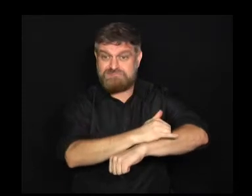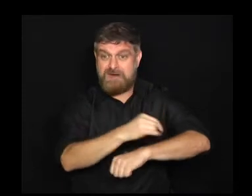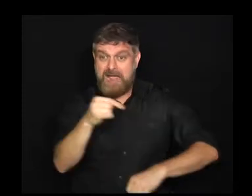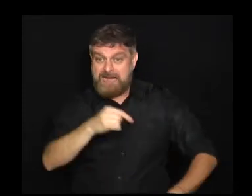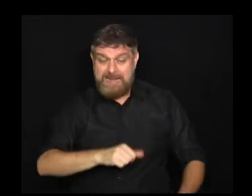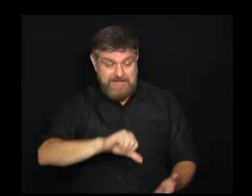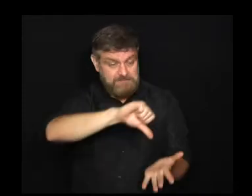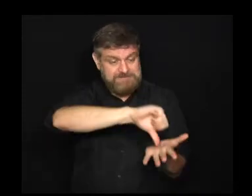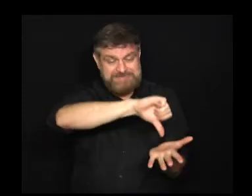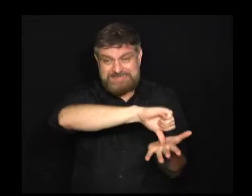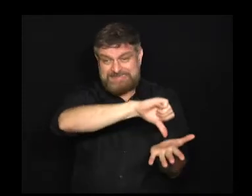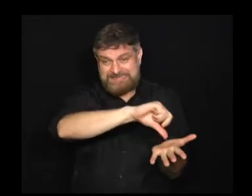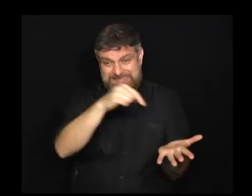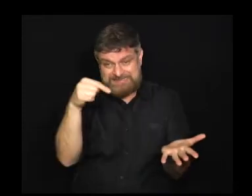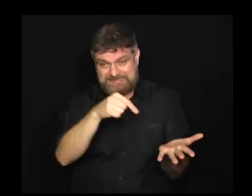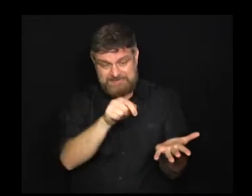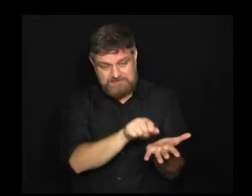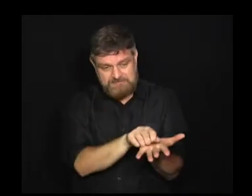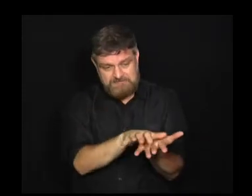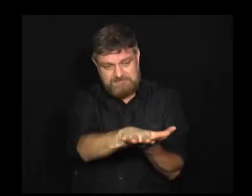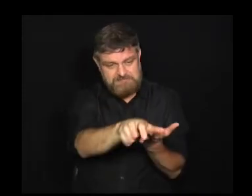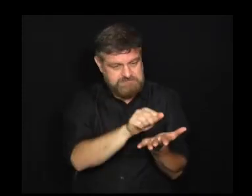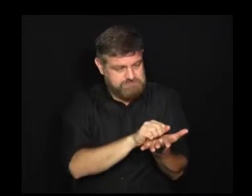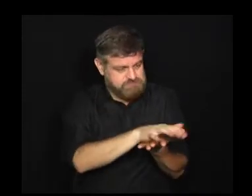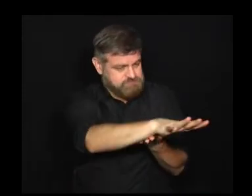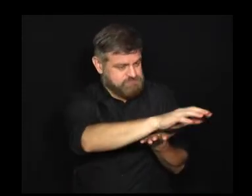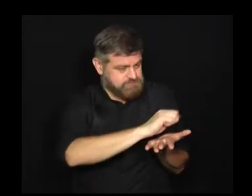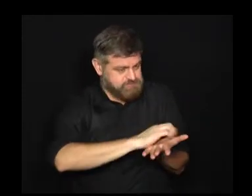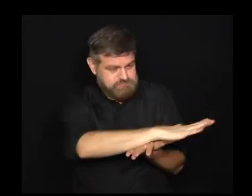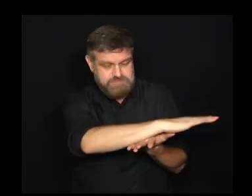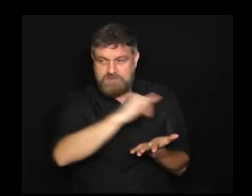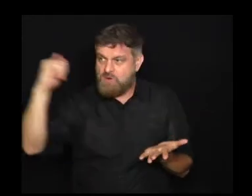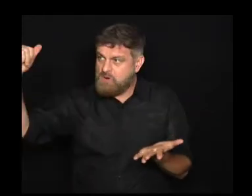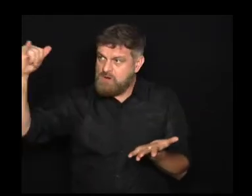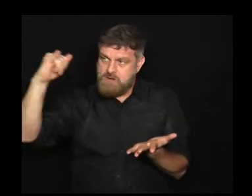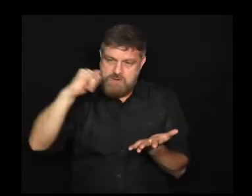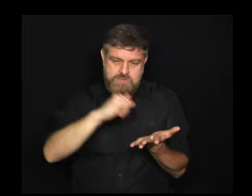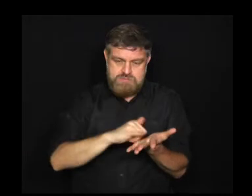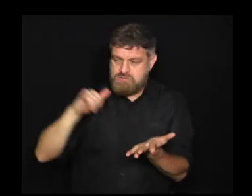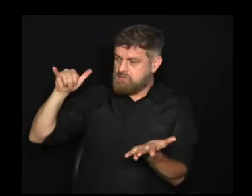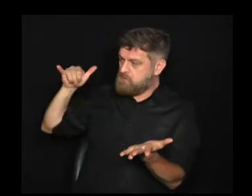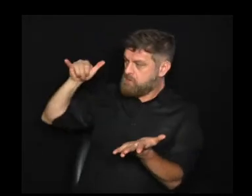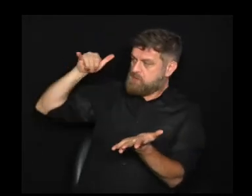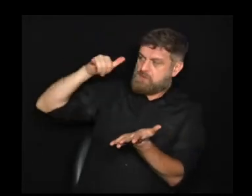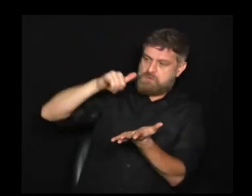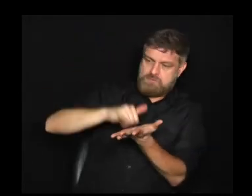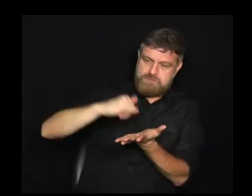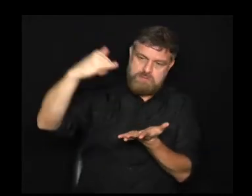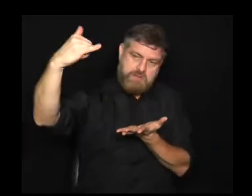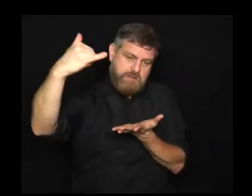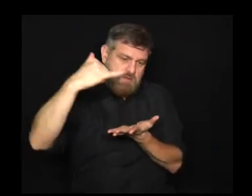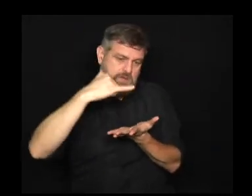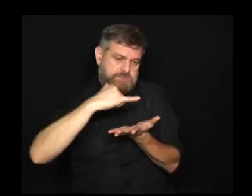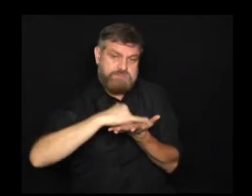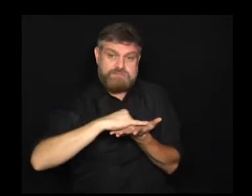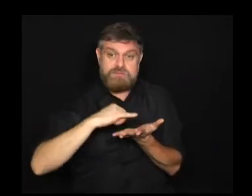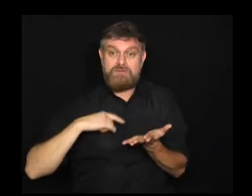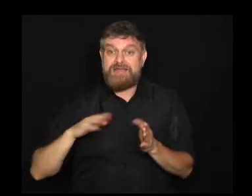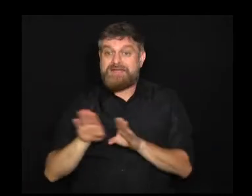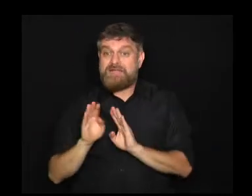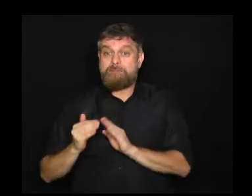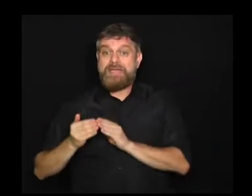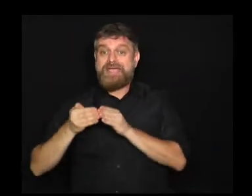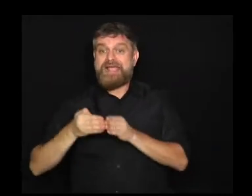hub que faz a conexão de vários voos que vão para várias regiões da Ásia e também de